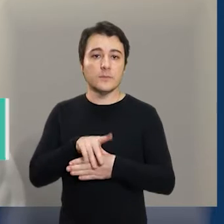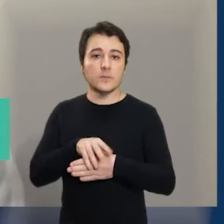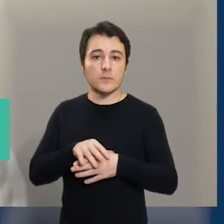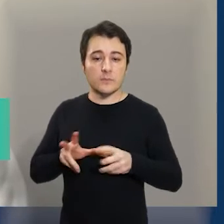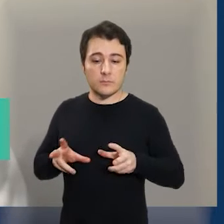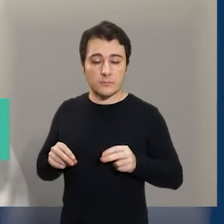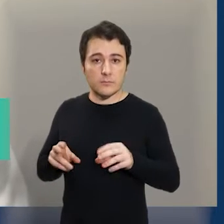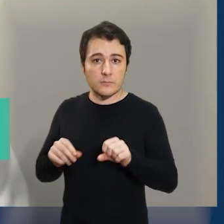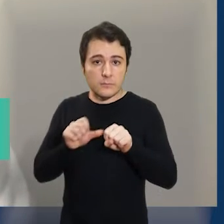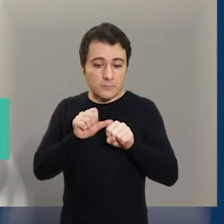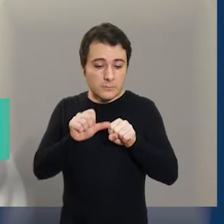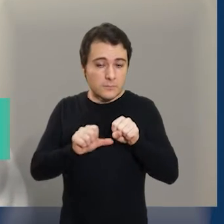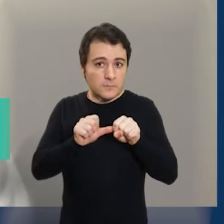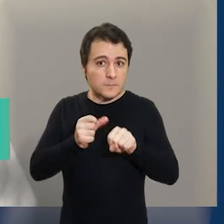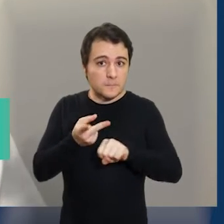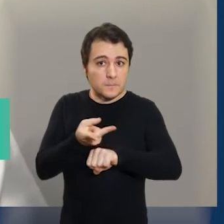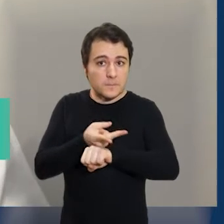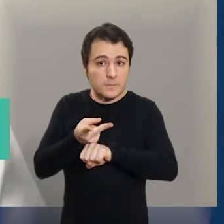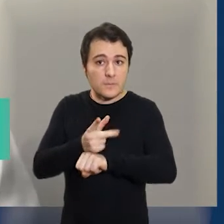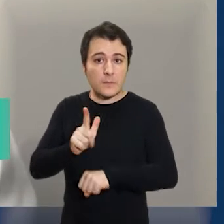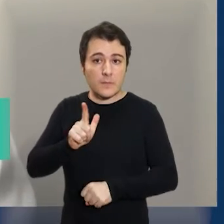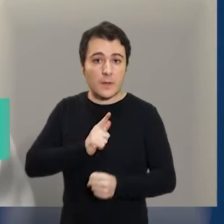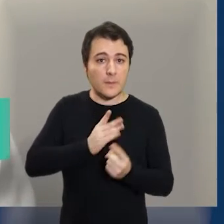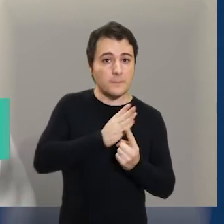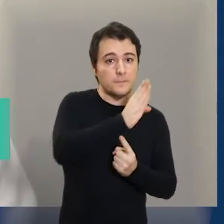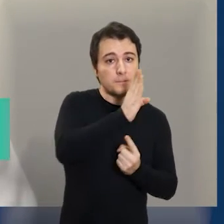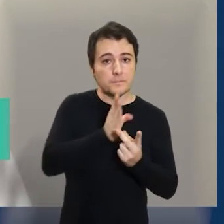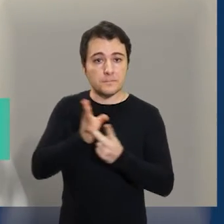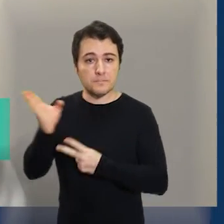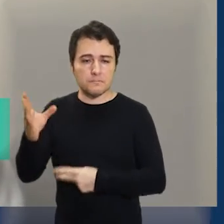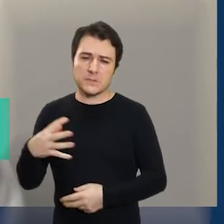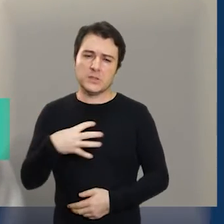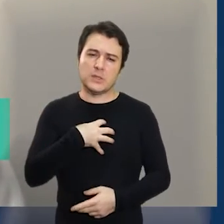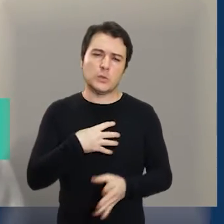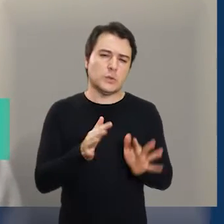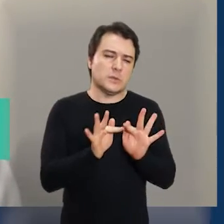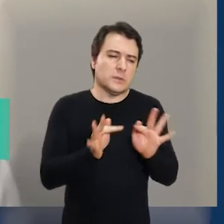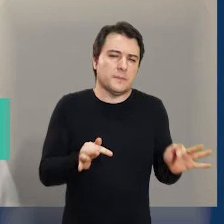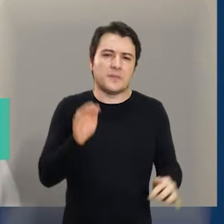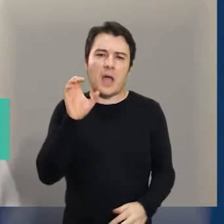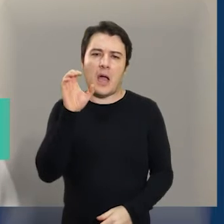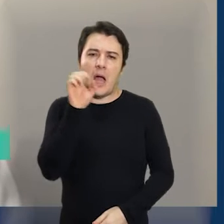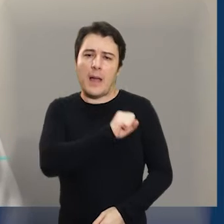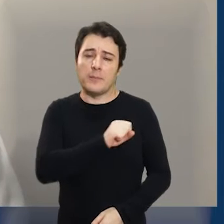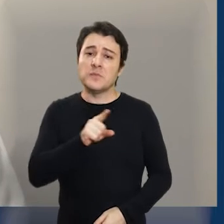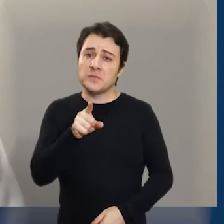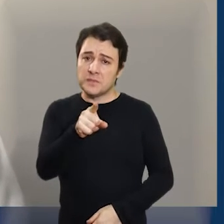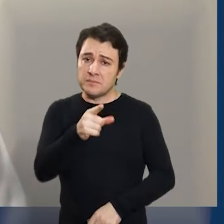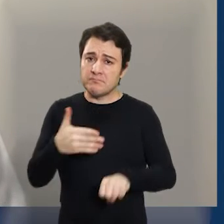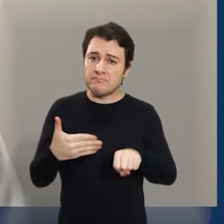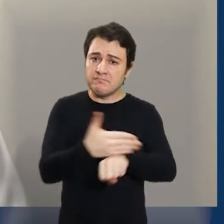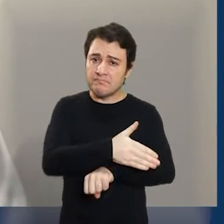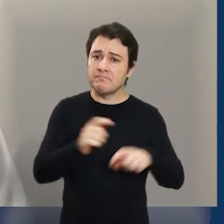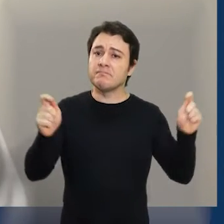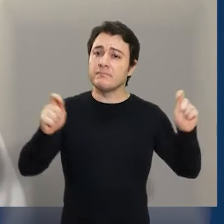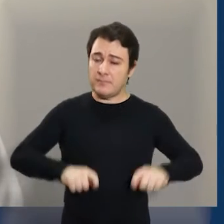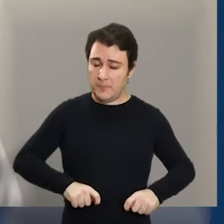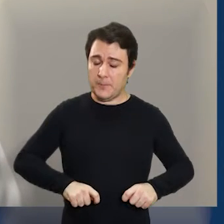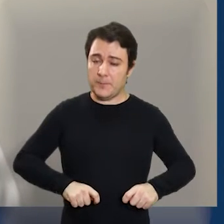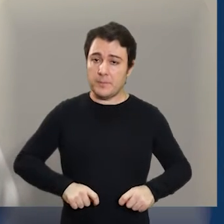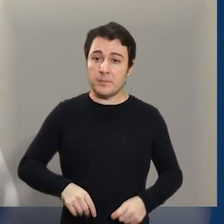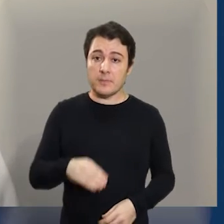rastreio ao câncer de próstata é feito através de dois exames, que são simples, rápidos e de fácil acesso a toda a